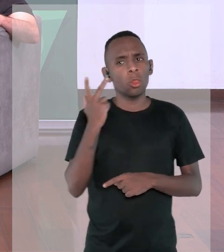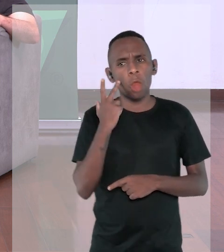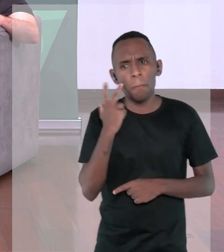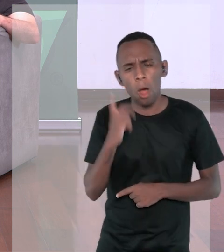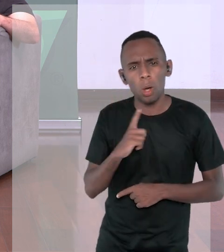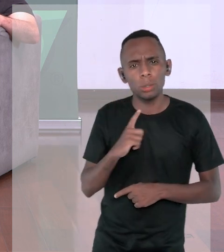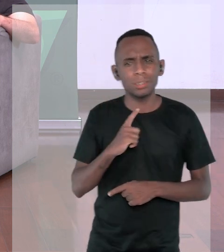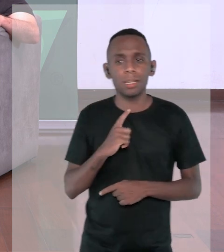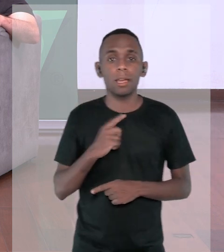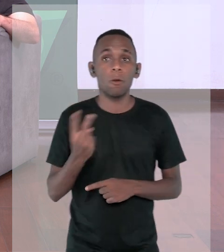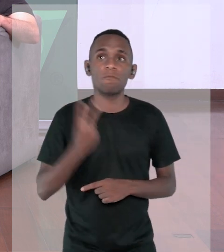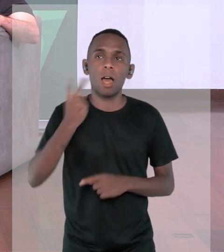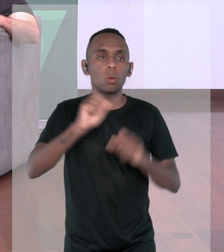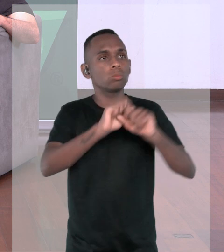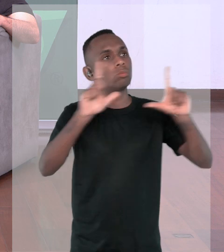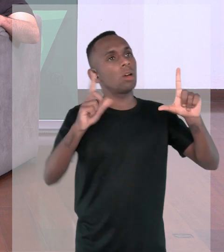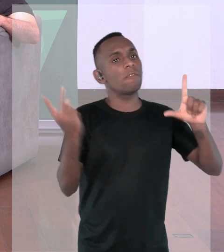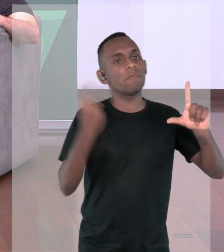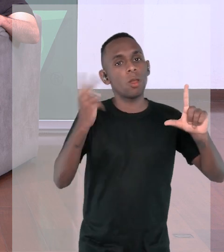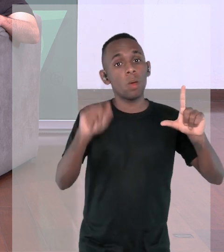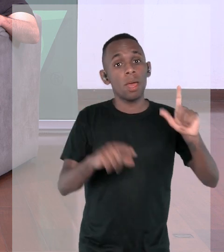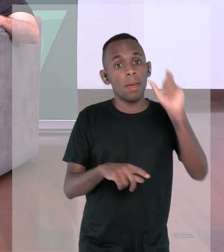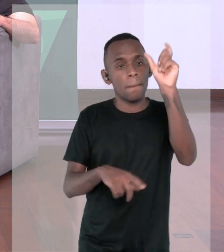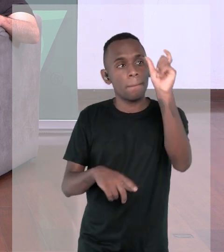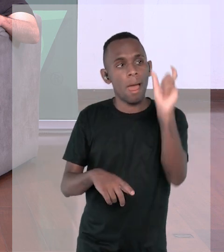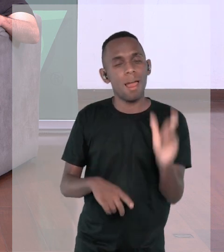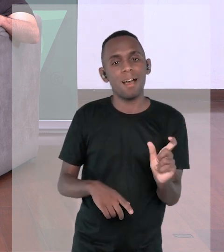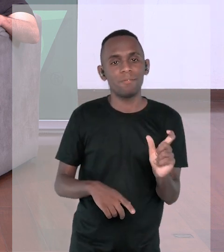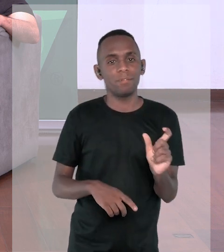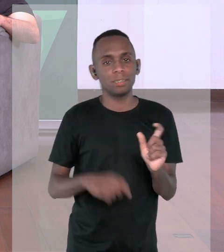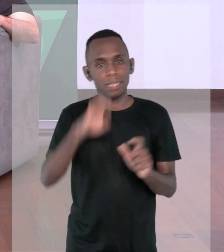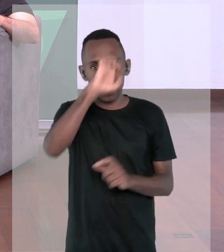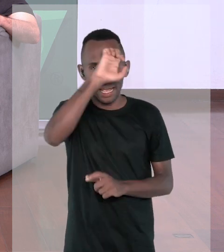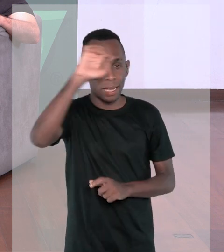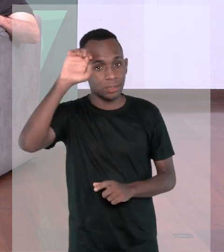quadro com valores, aí eram palavras, ética,